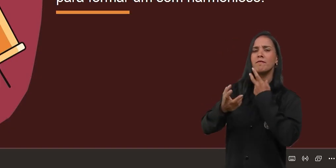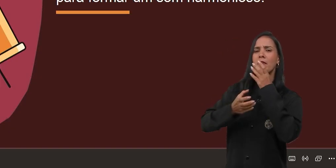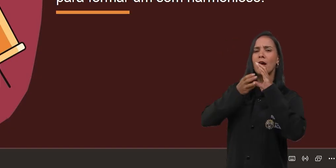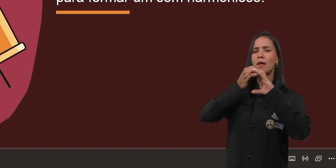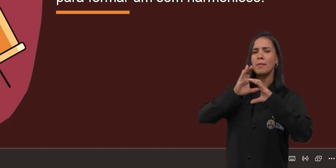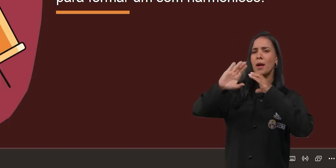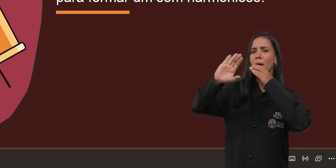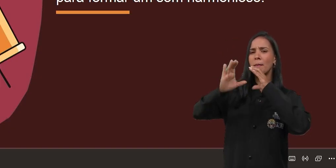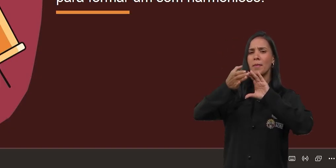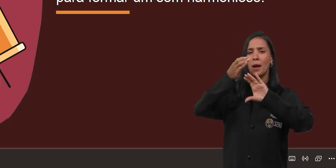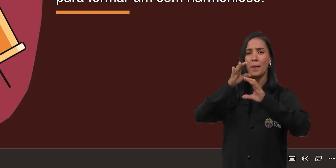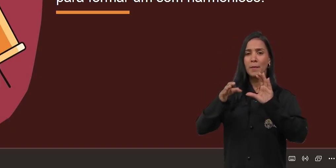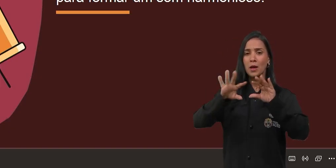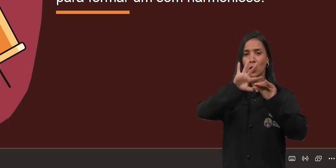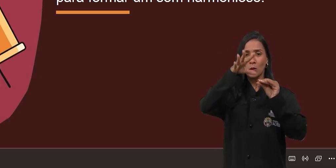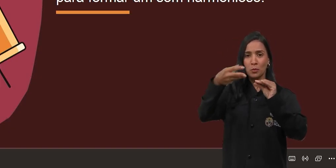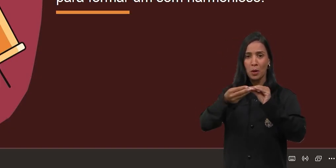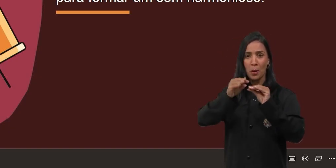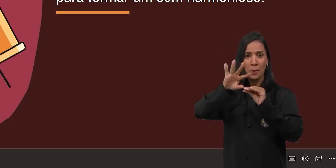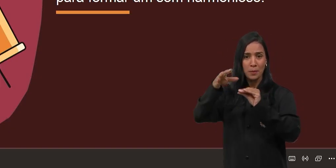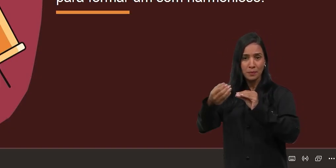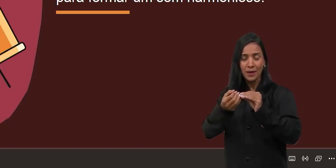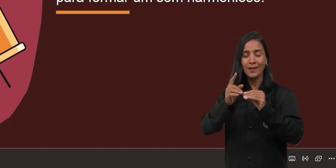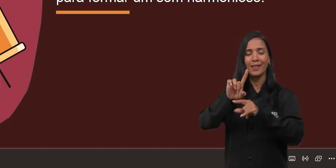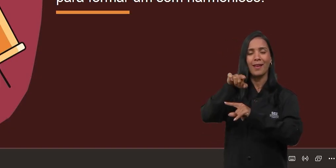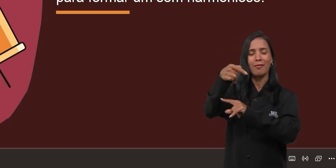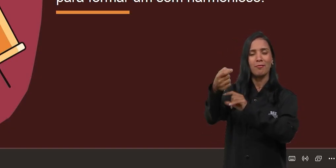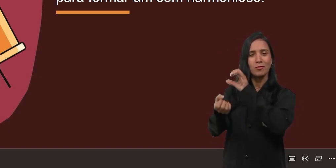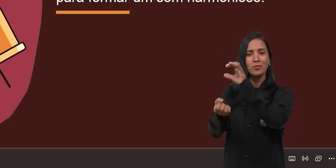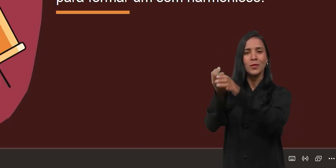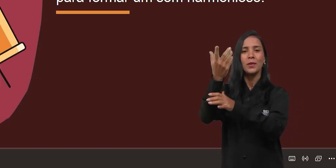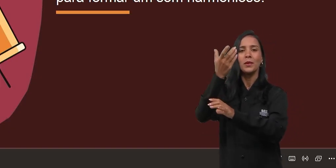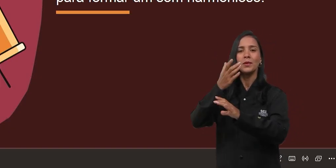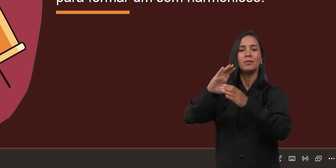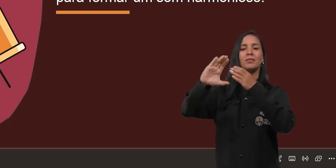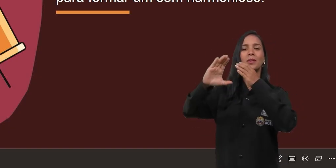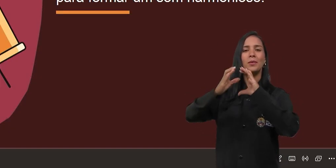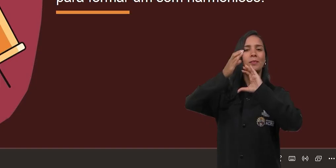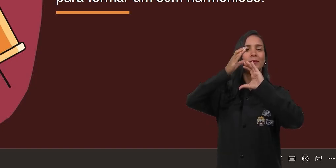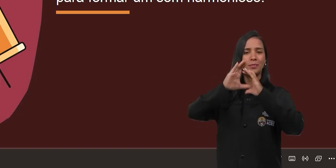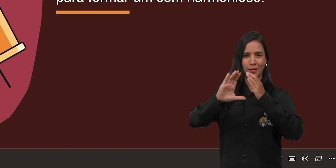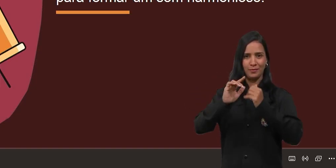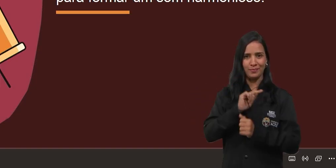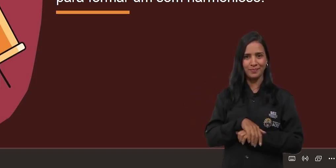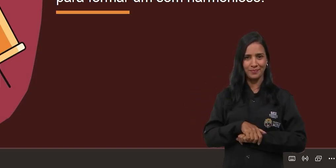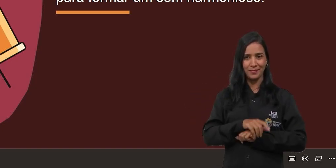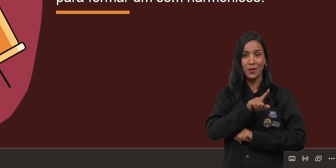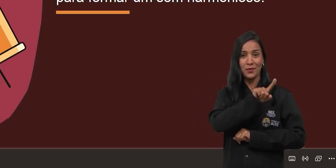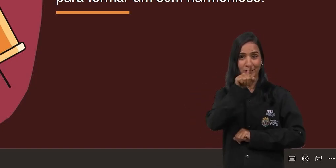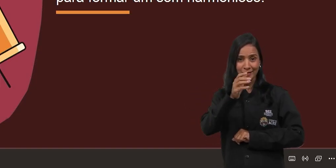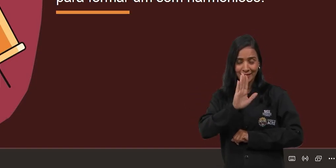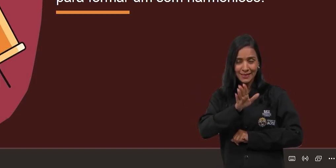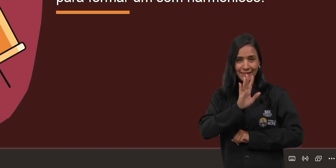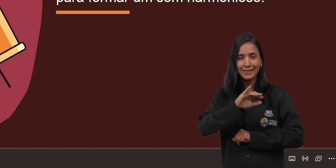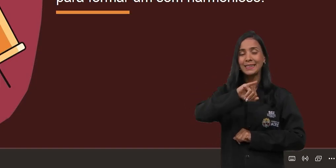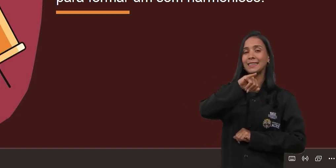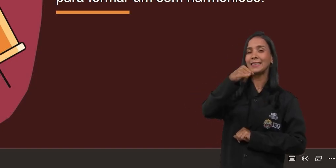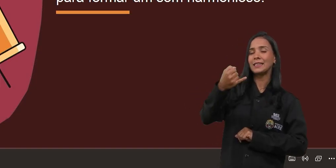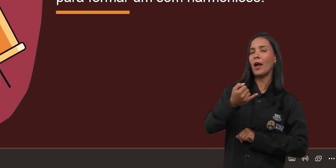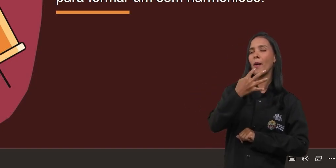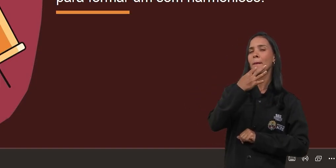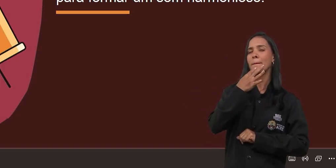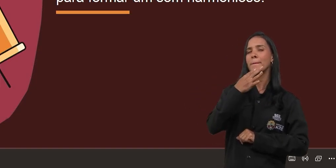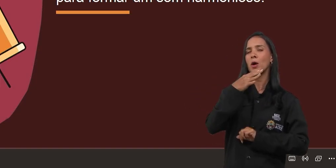com sua voz para formar um som harmonioso. Você já teve essa oportunidade de conhecer